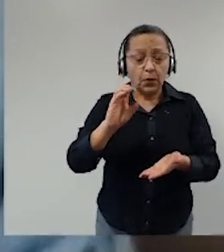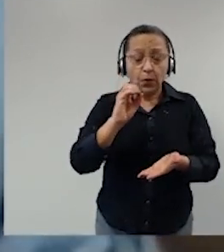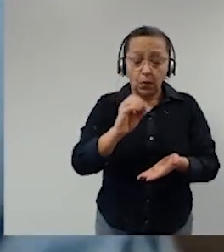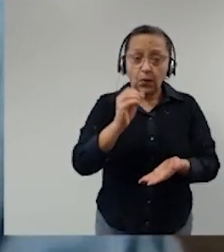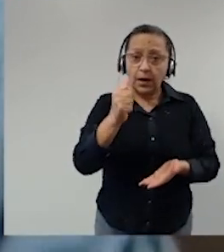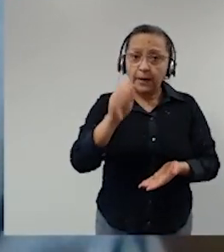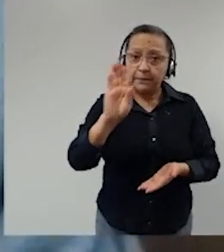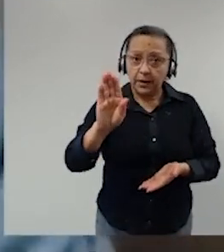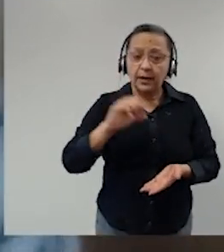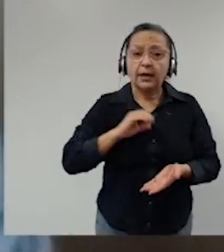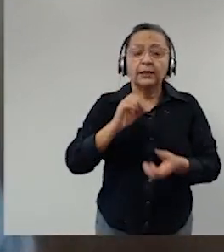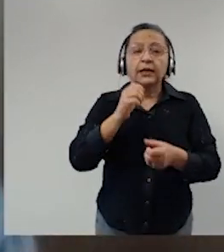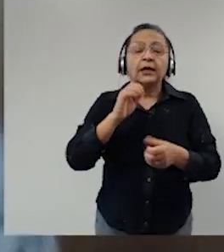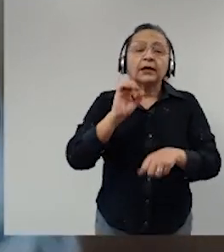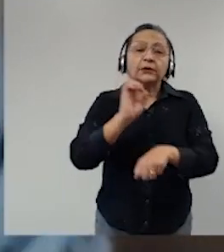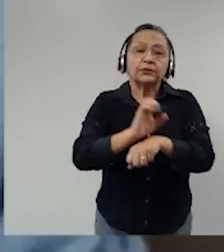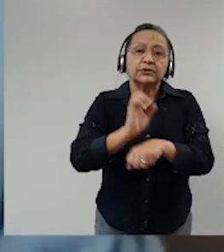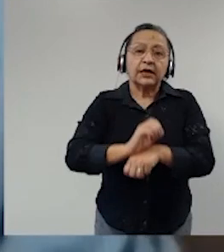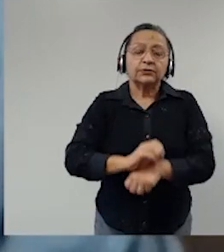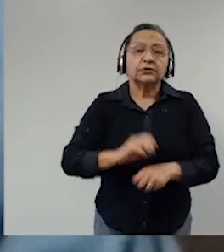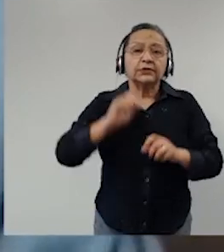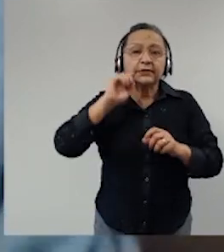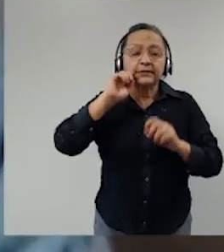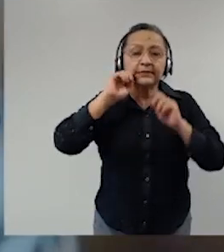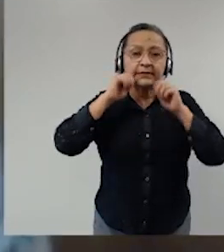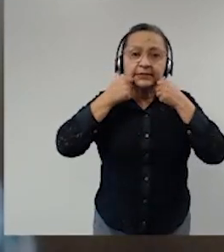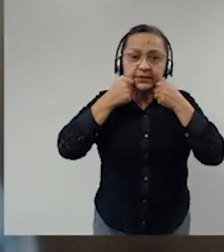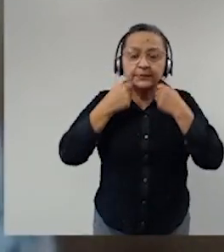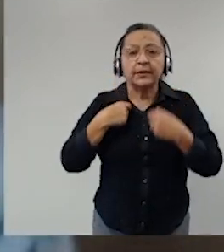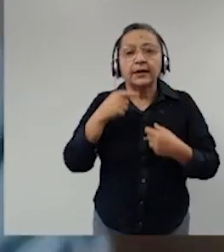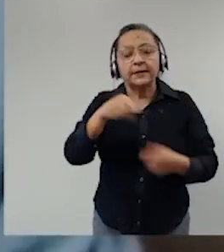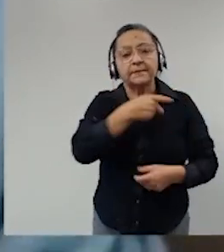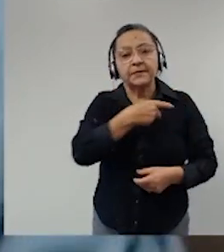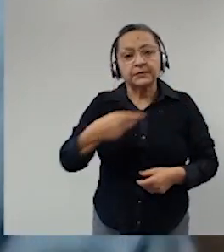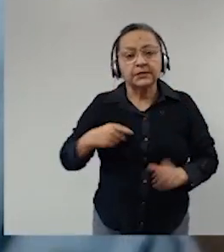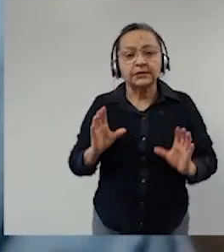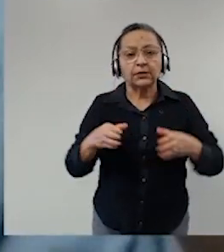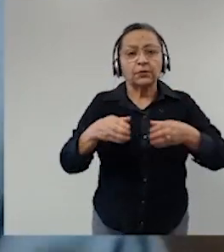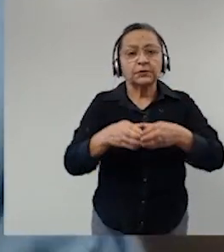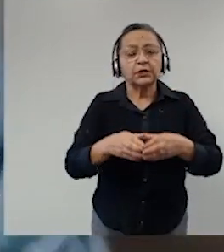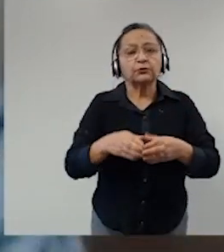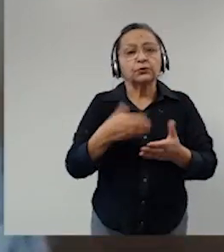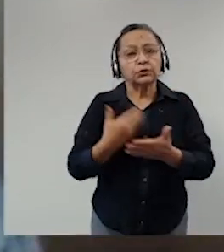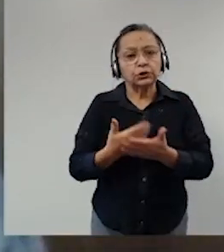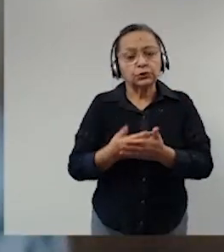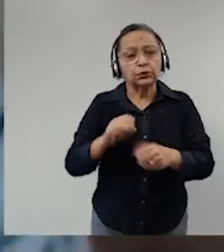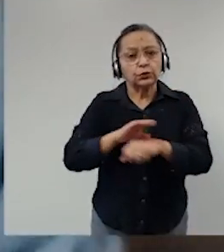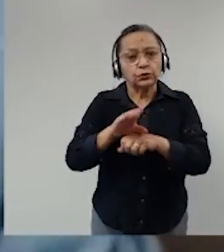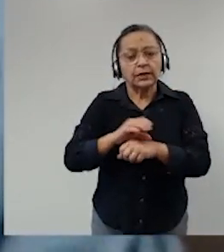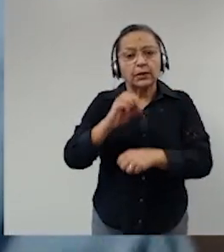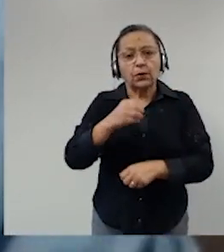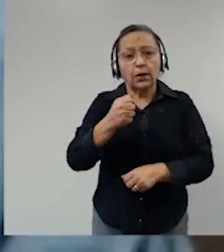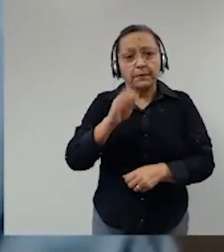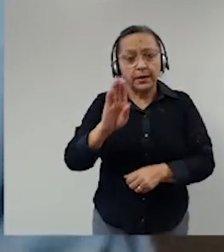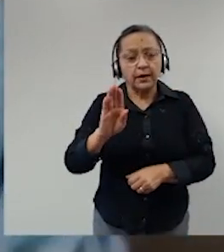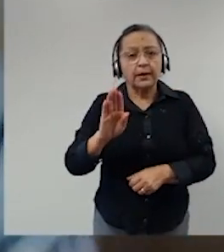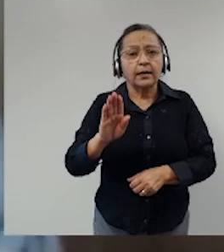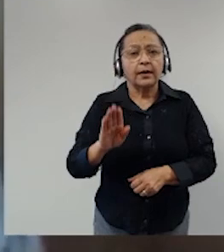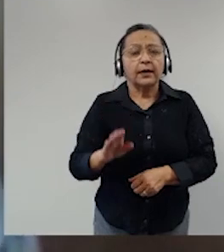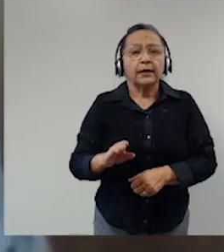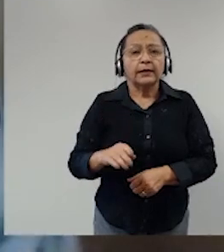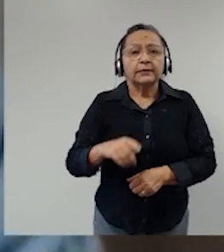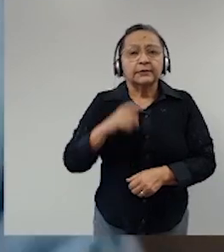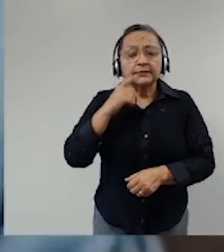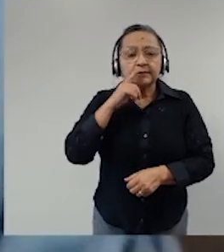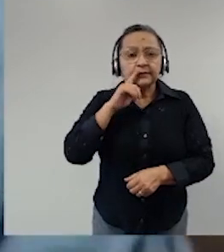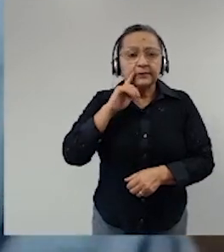colega, membro da Comissão Nacional de Estudos Constitucionais, é presidente da Comissão de Estudos Constitucionais da OAB de Sergipe, doutor em